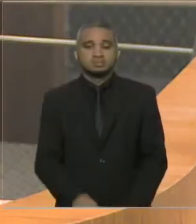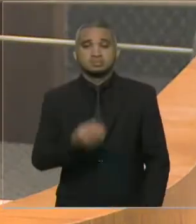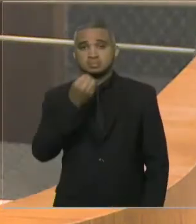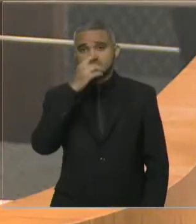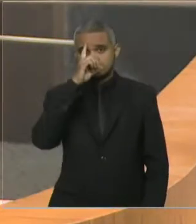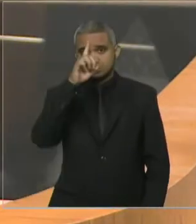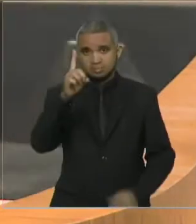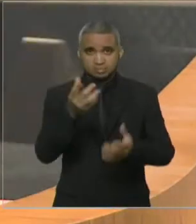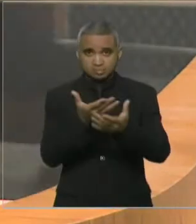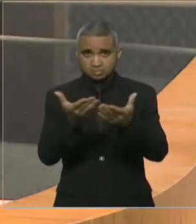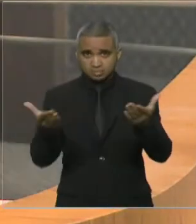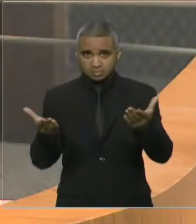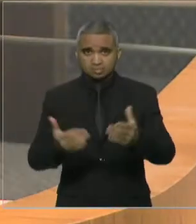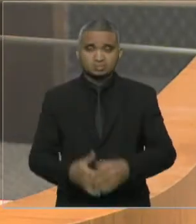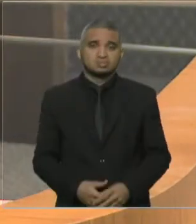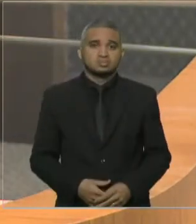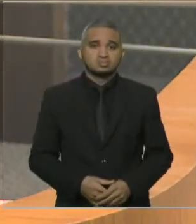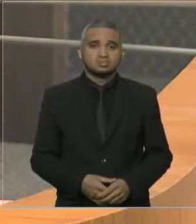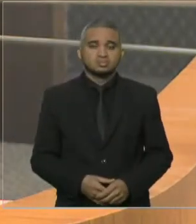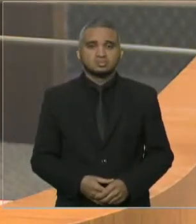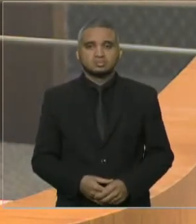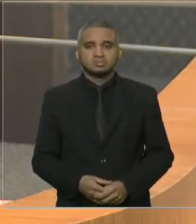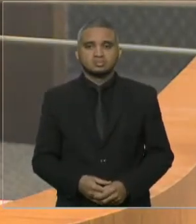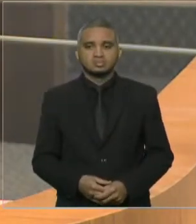Normalmente nós temos, enquanto